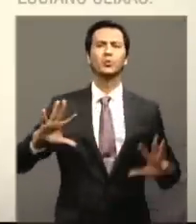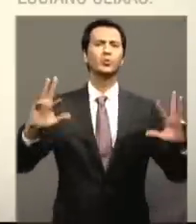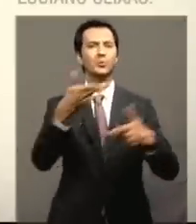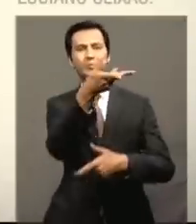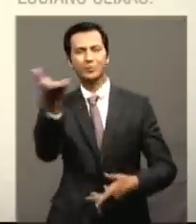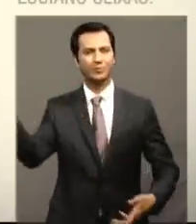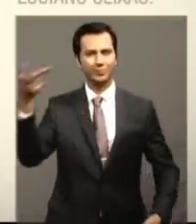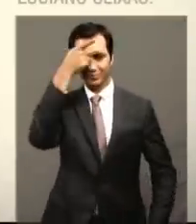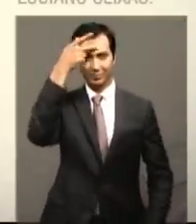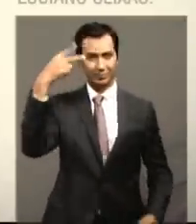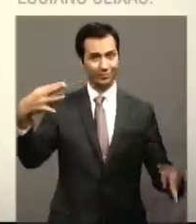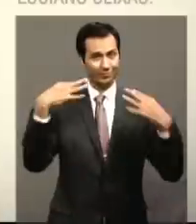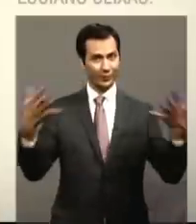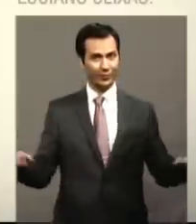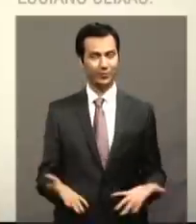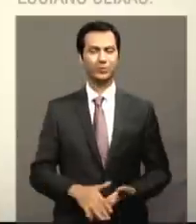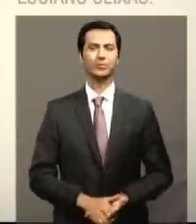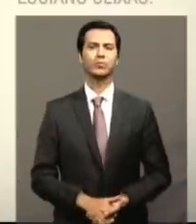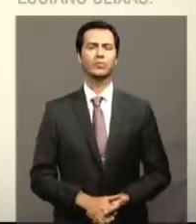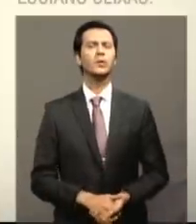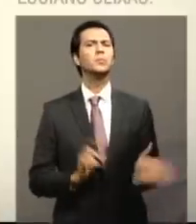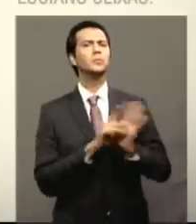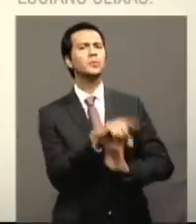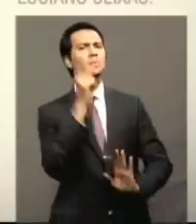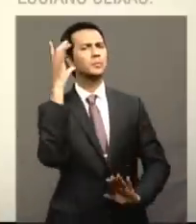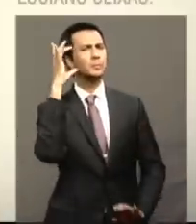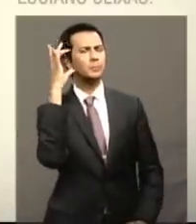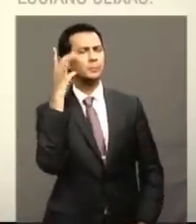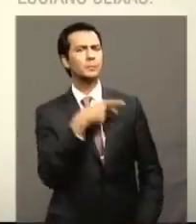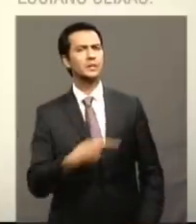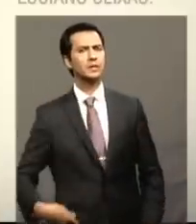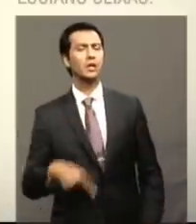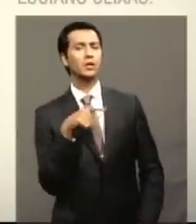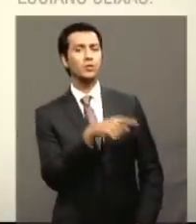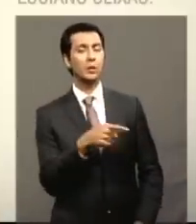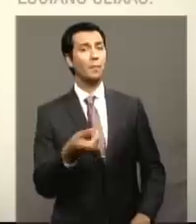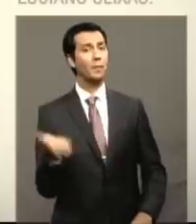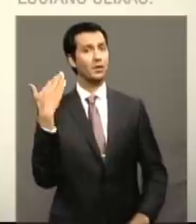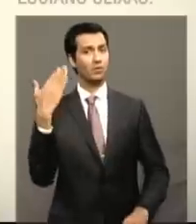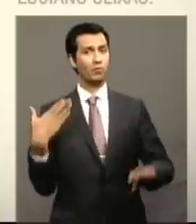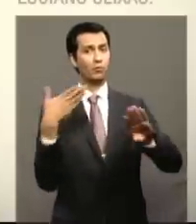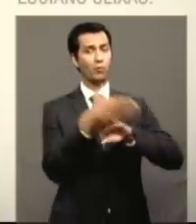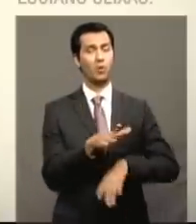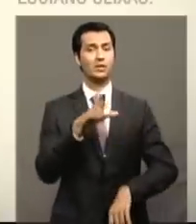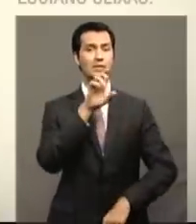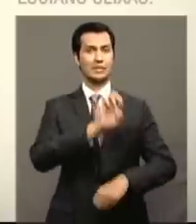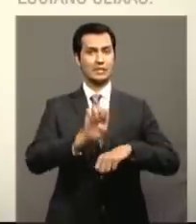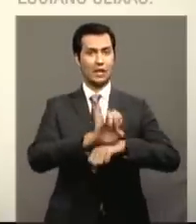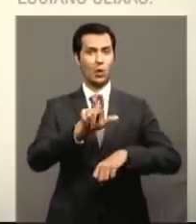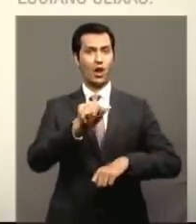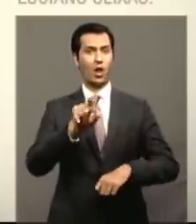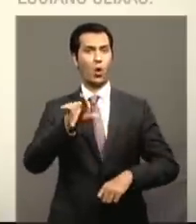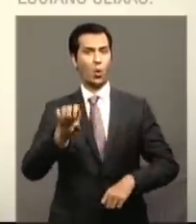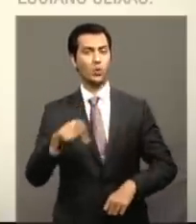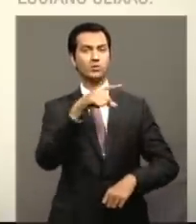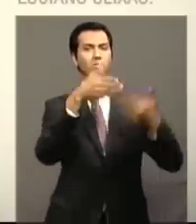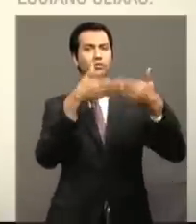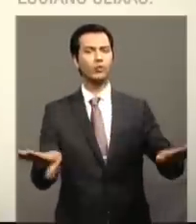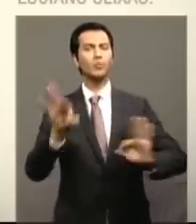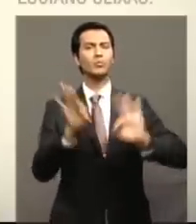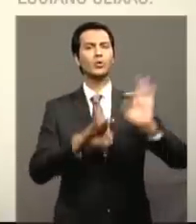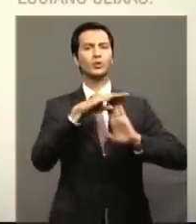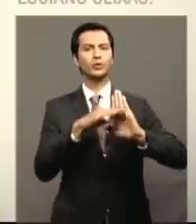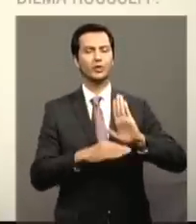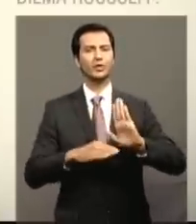presidenta A senhora foi a Alagoa semana passada Pro lançamento do Plano Brasil sem miséria no nordeste que ações vão ser feitas